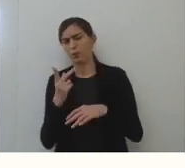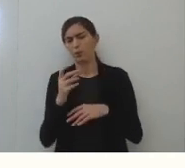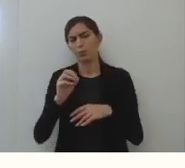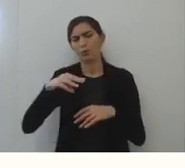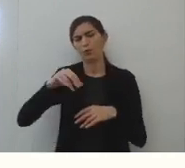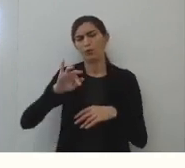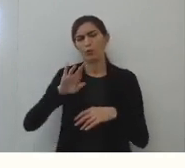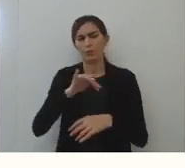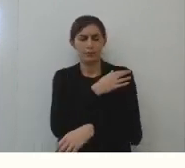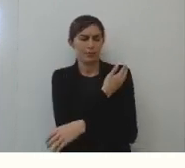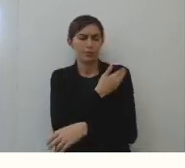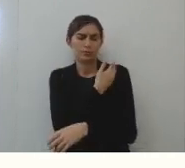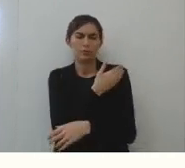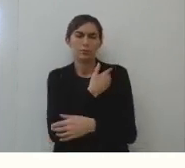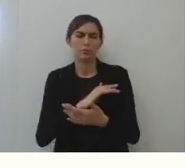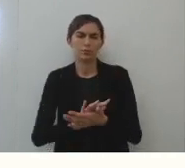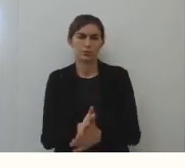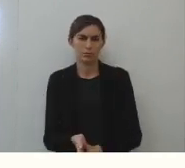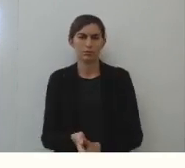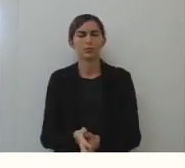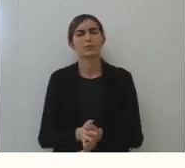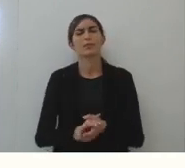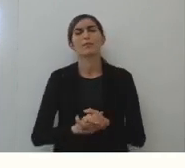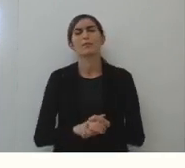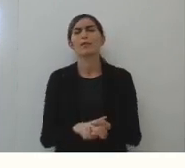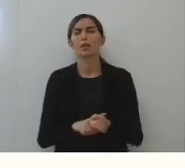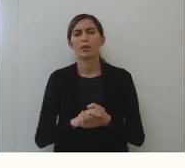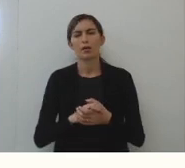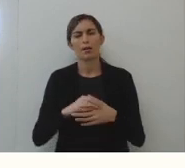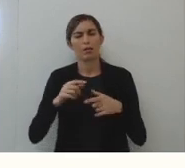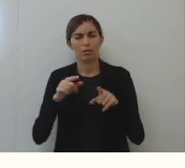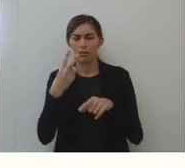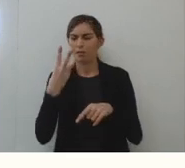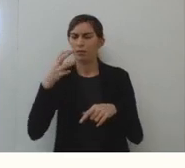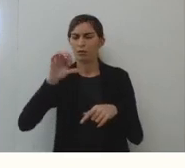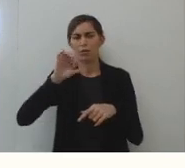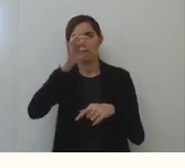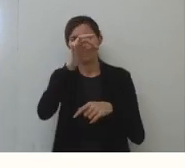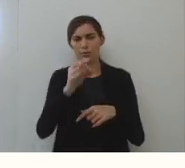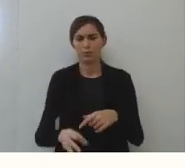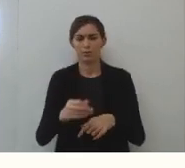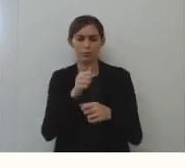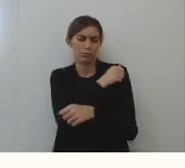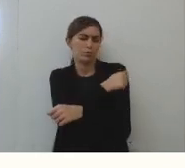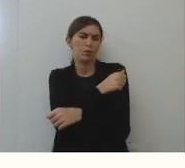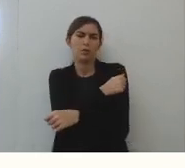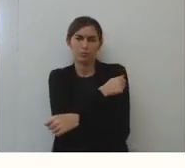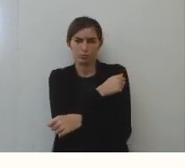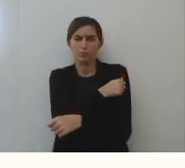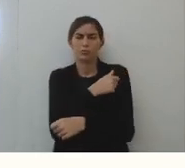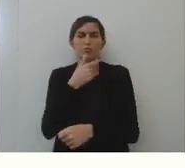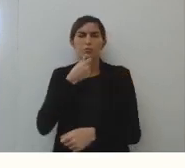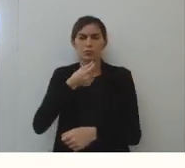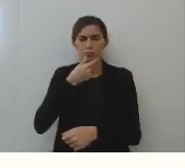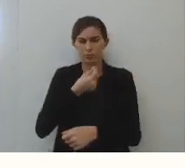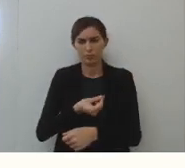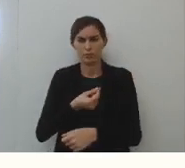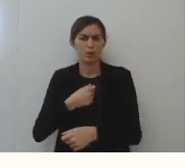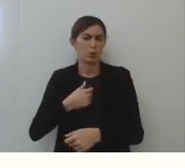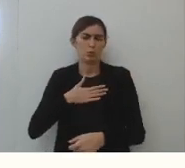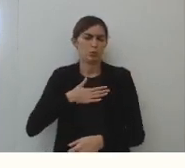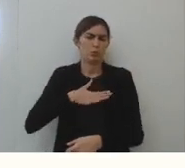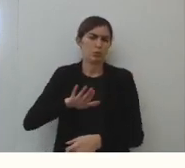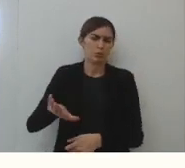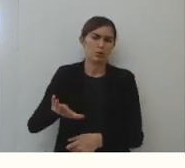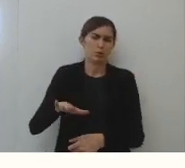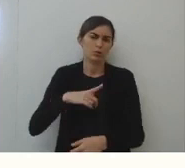de preconceito contra homossexuais. 39% dos estudantes do sexo masculino não